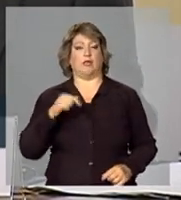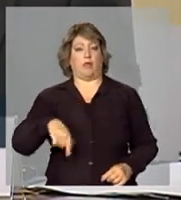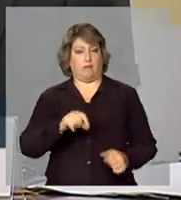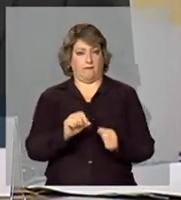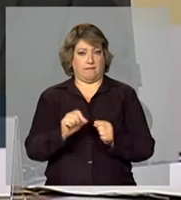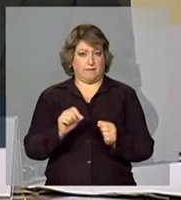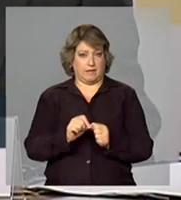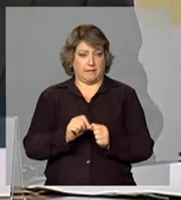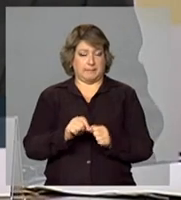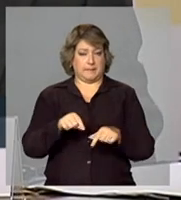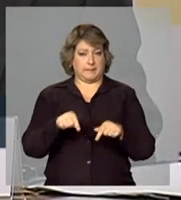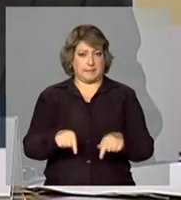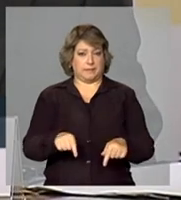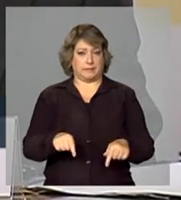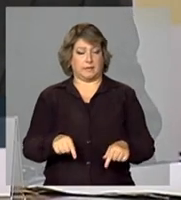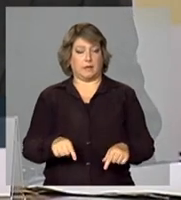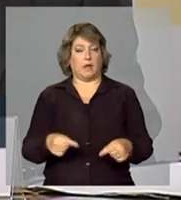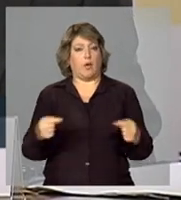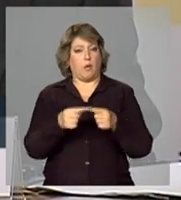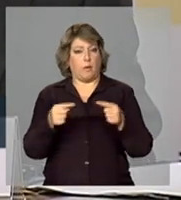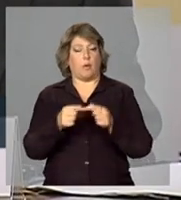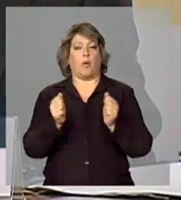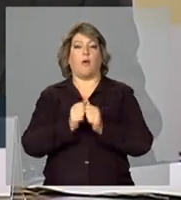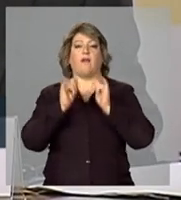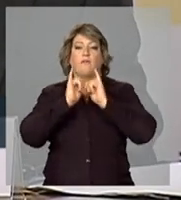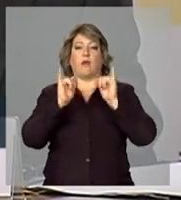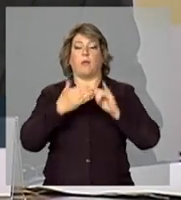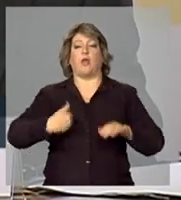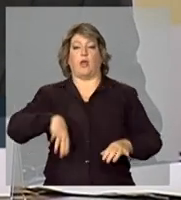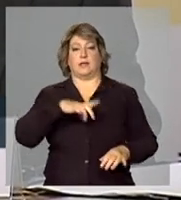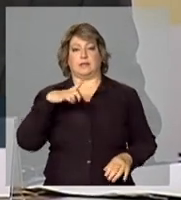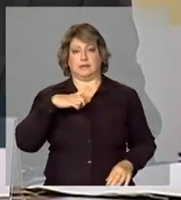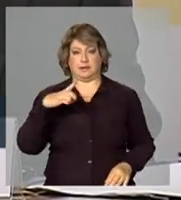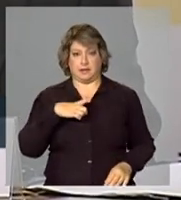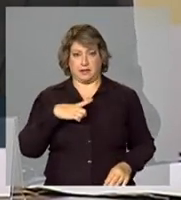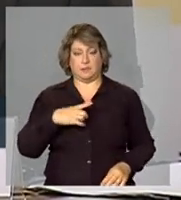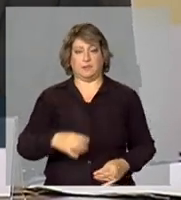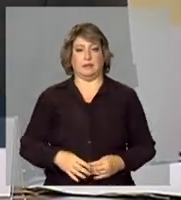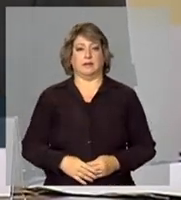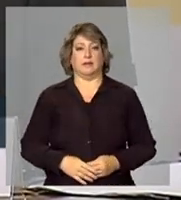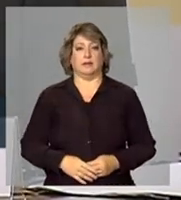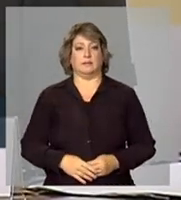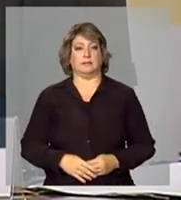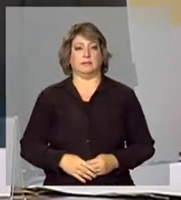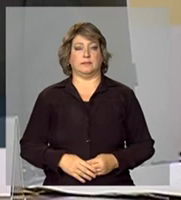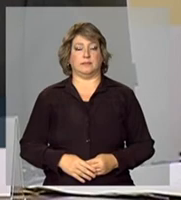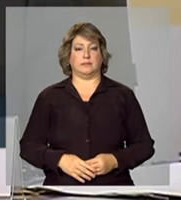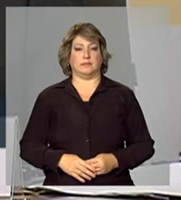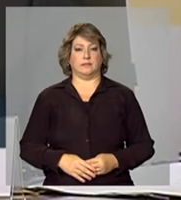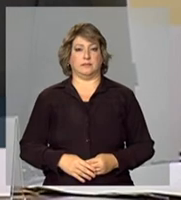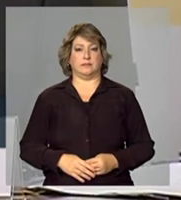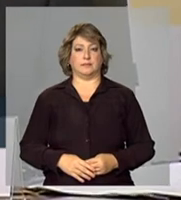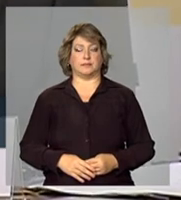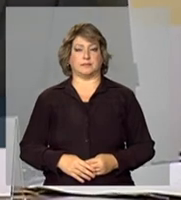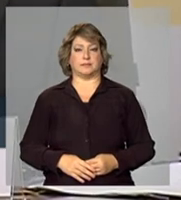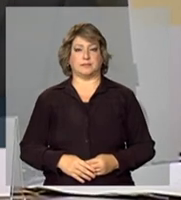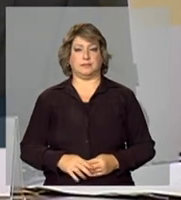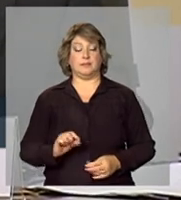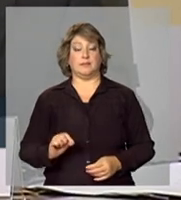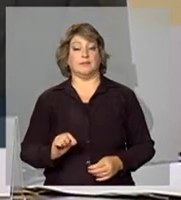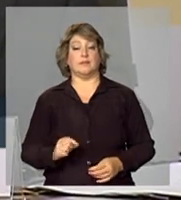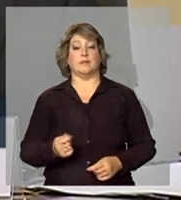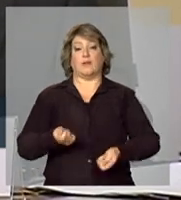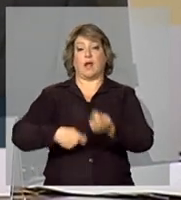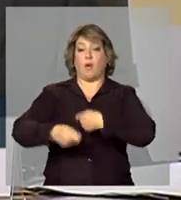e ela faz sentido com os dados que temos com as é as compensações